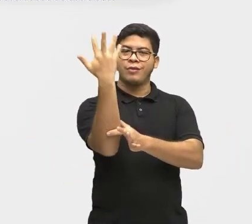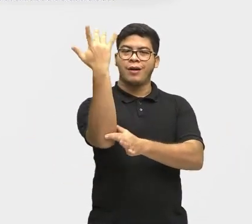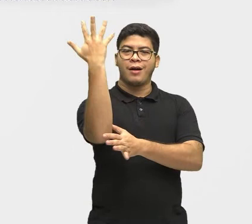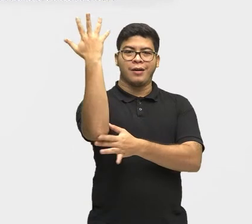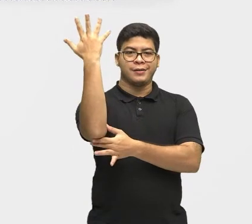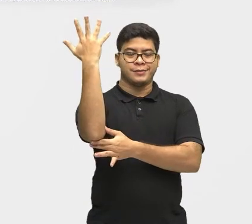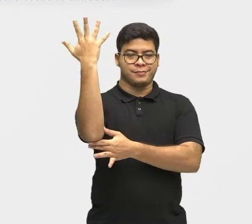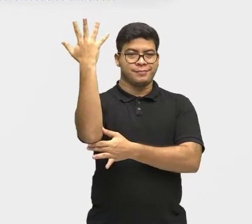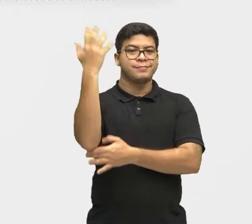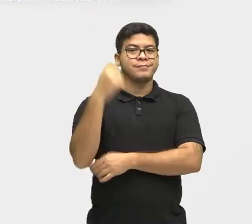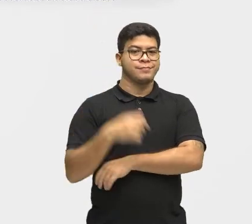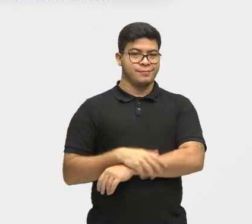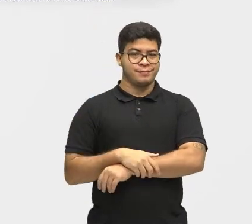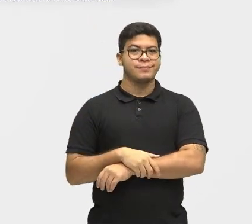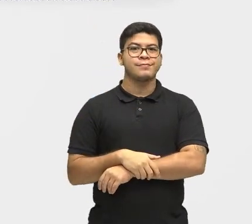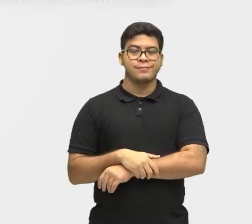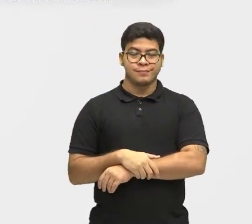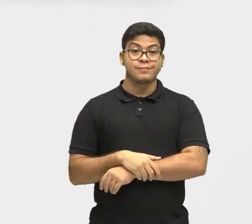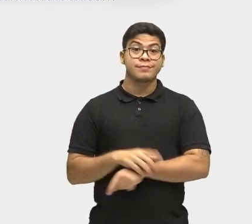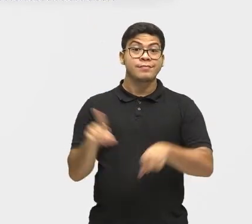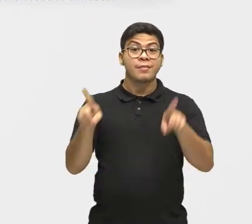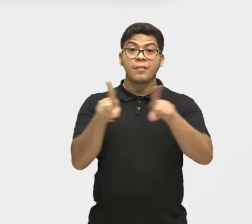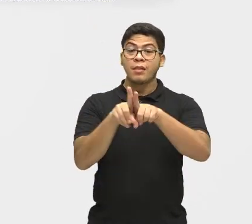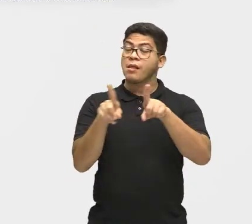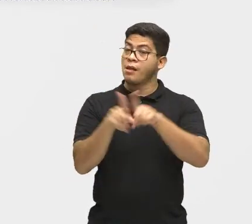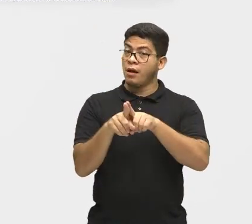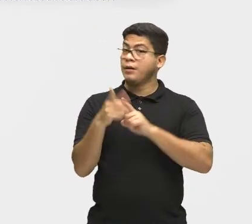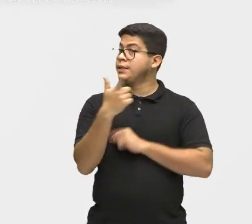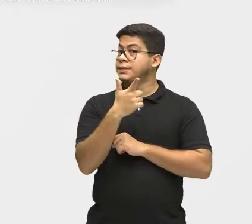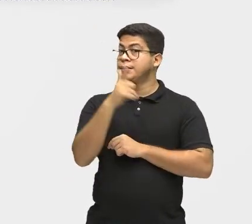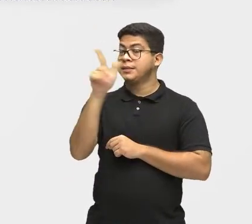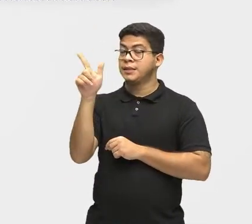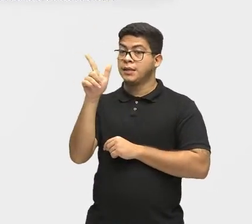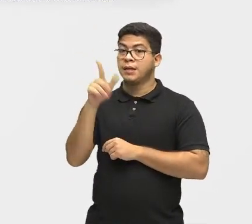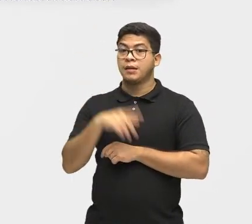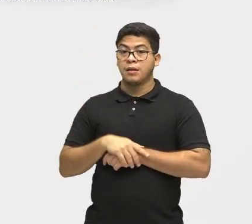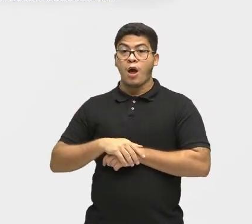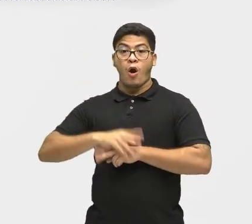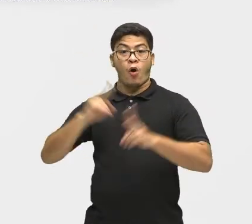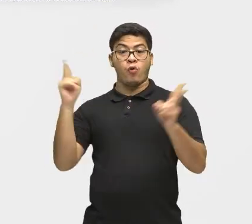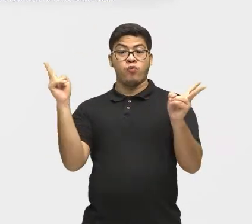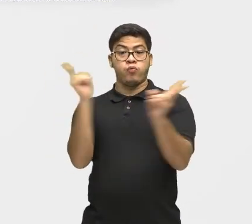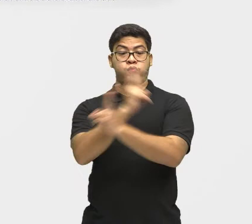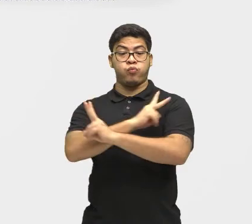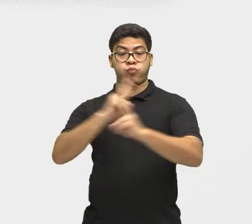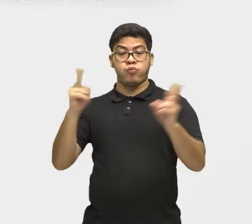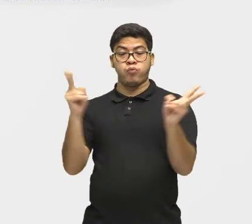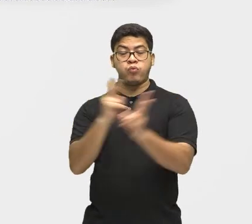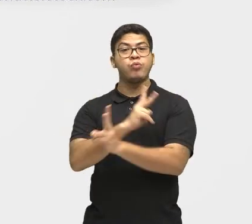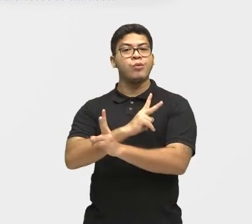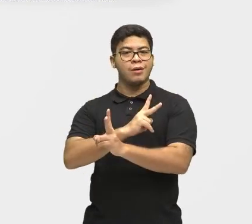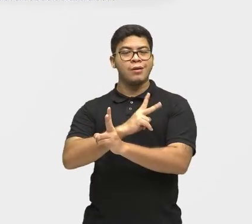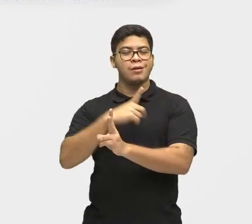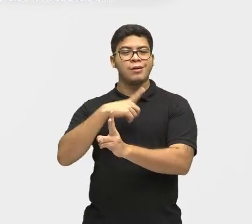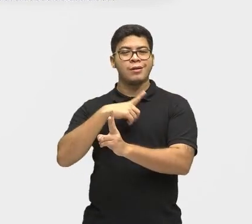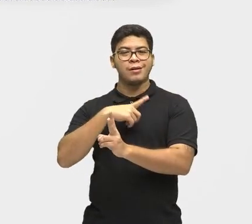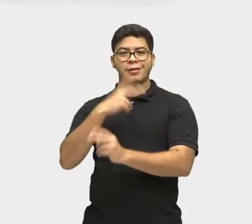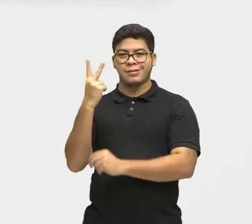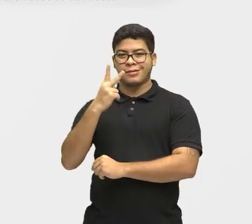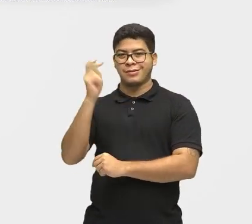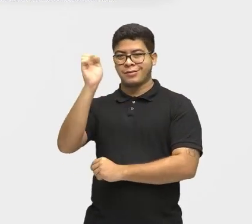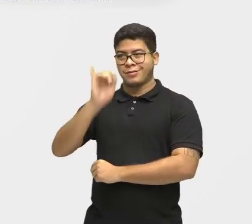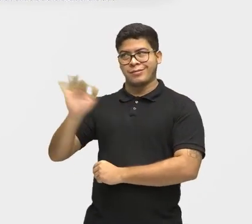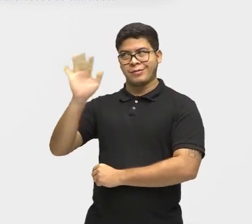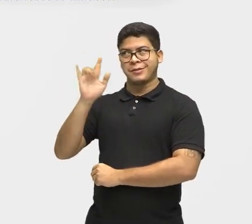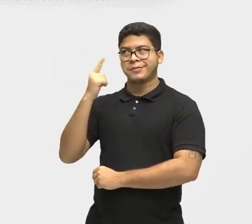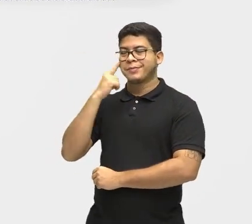importantes esses dispersores. A gente também tem a dispersão pelo vento e a gente também realiza a dispersão, né? Quando a gente